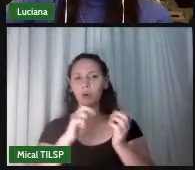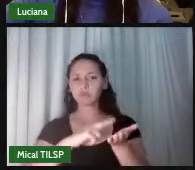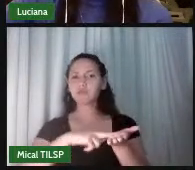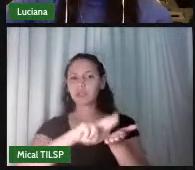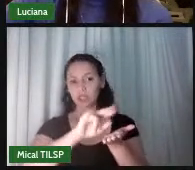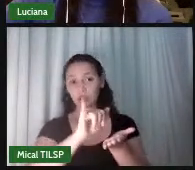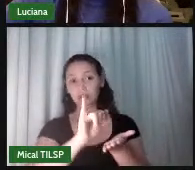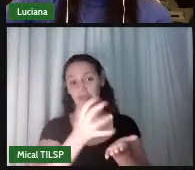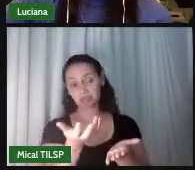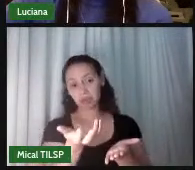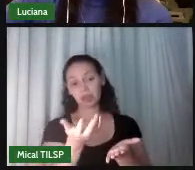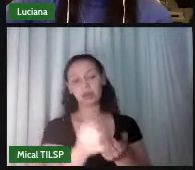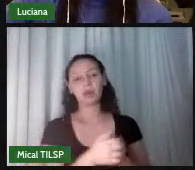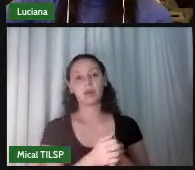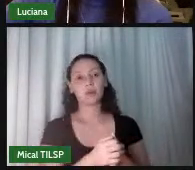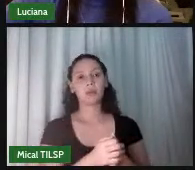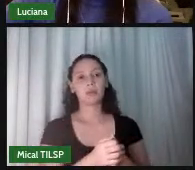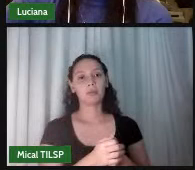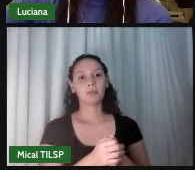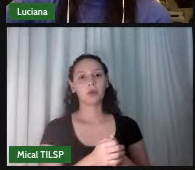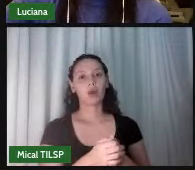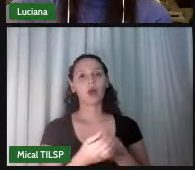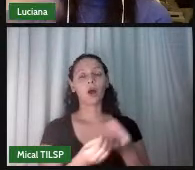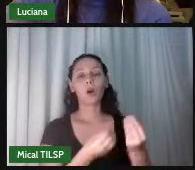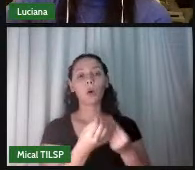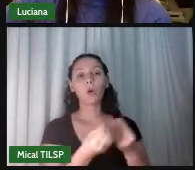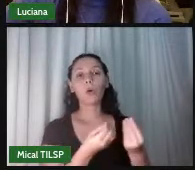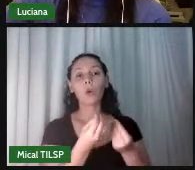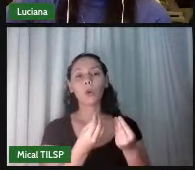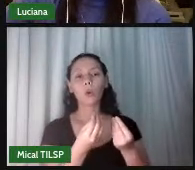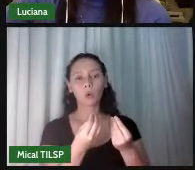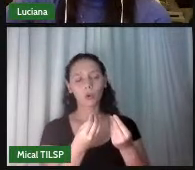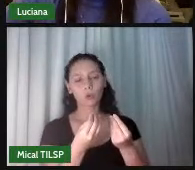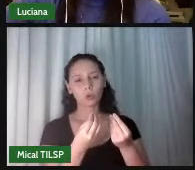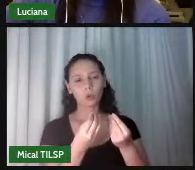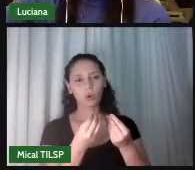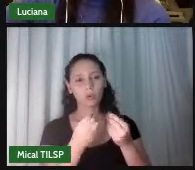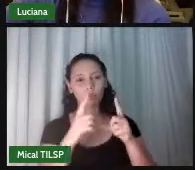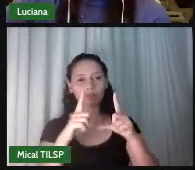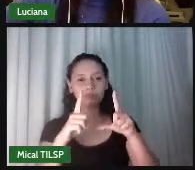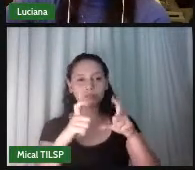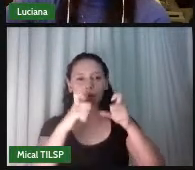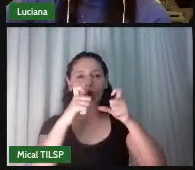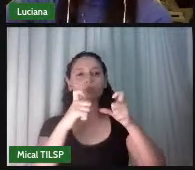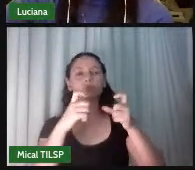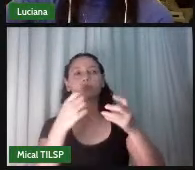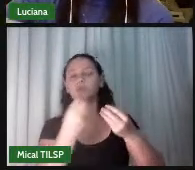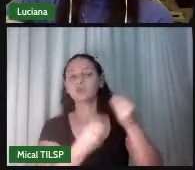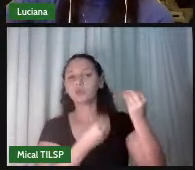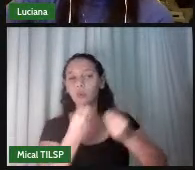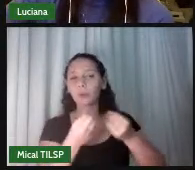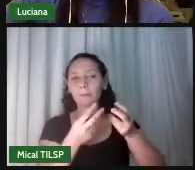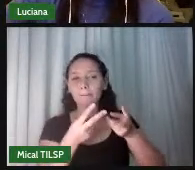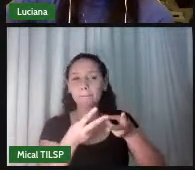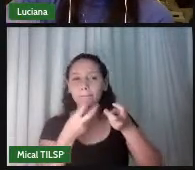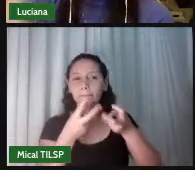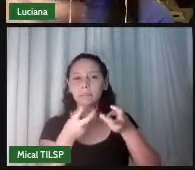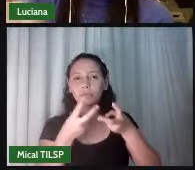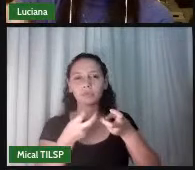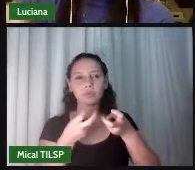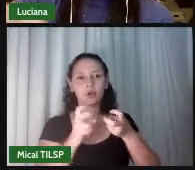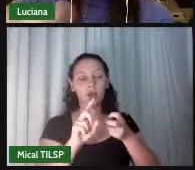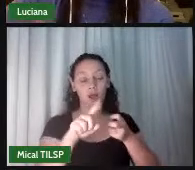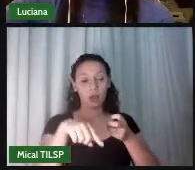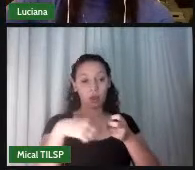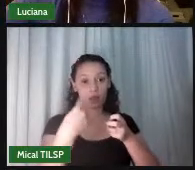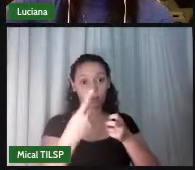Tem o protocolo, como é que se faz a análise, né? Como é que se tira a fotografia, como se faz a análise, depois os valores na tabela, é só procurar